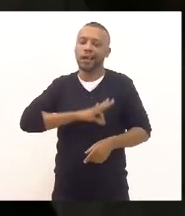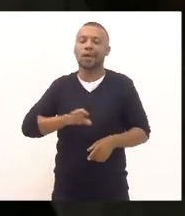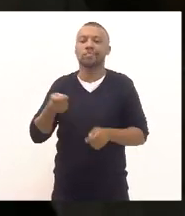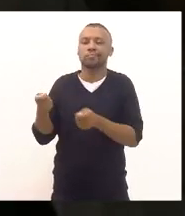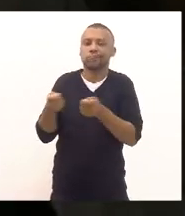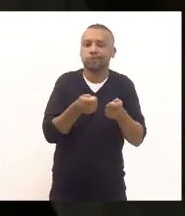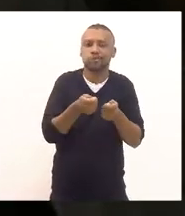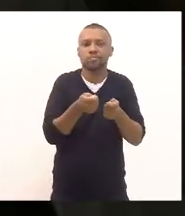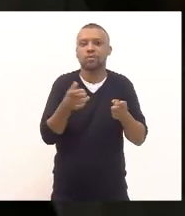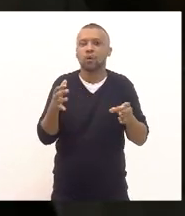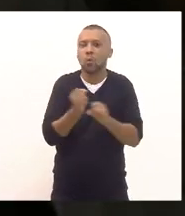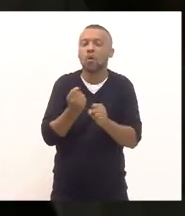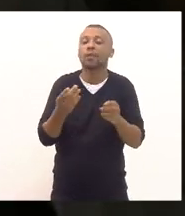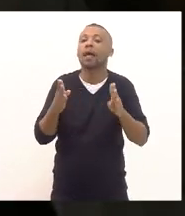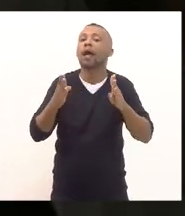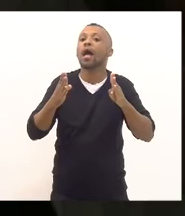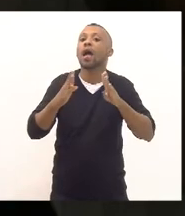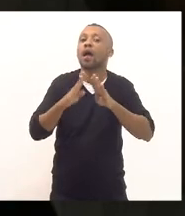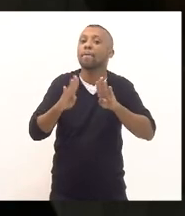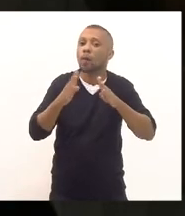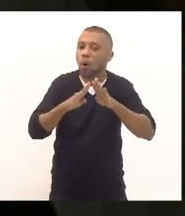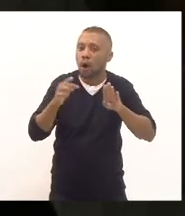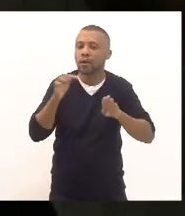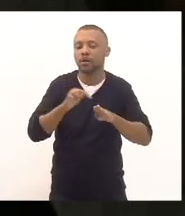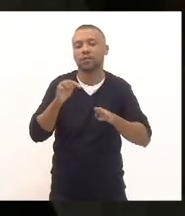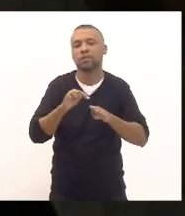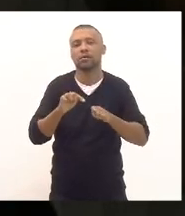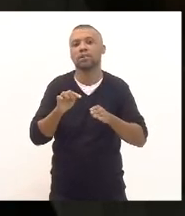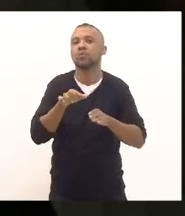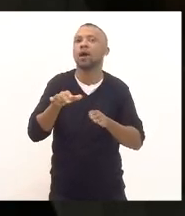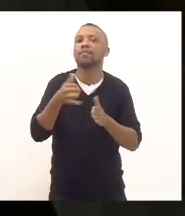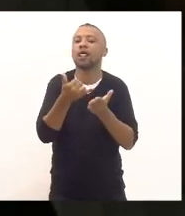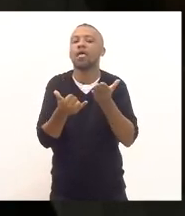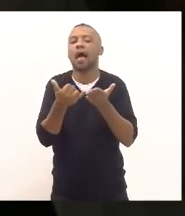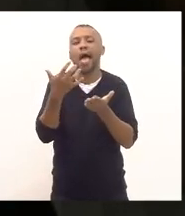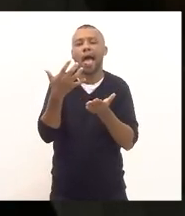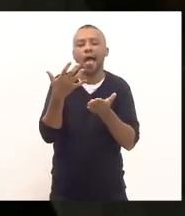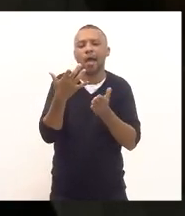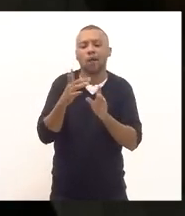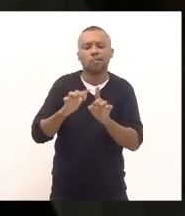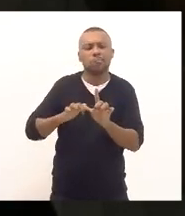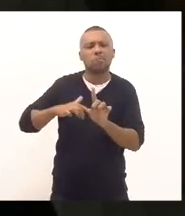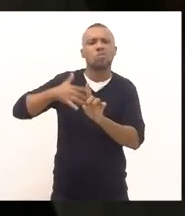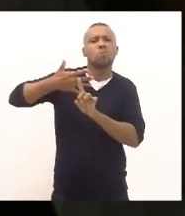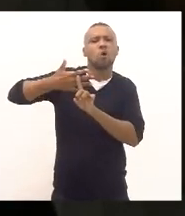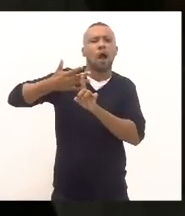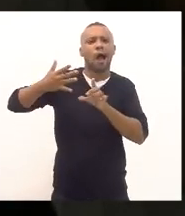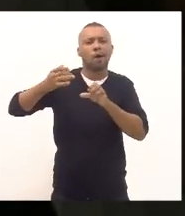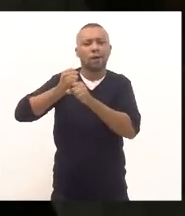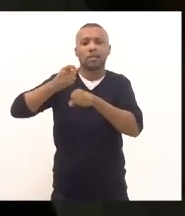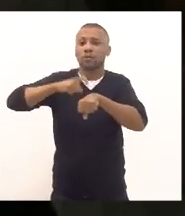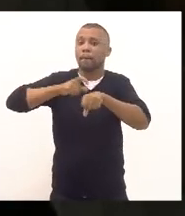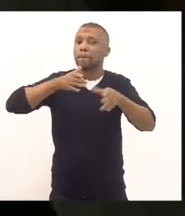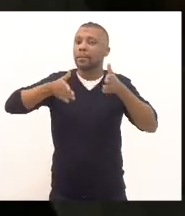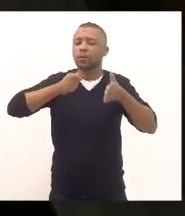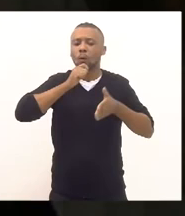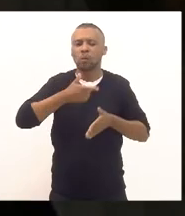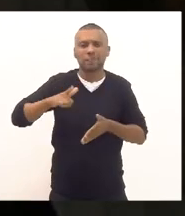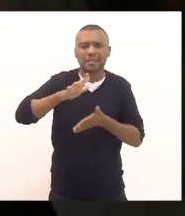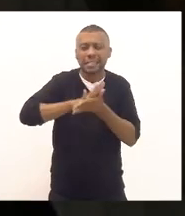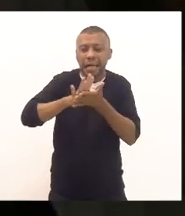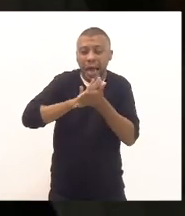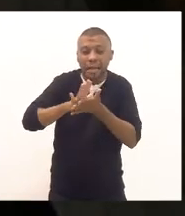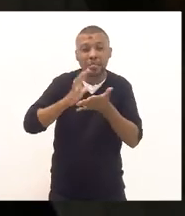minimamente é composta que mais não seja pela inflação acumulada Nos períodos em que não houve nenhum tipo